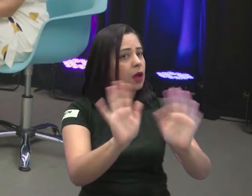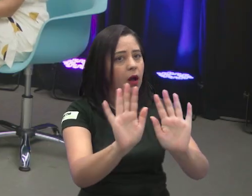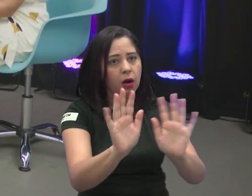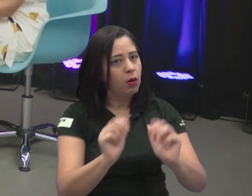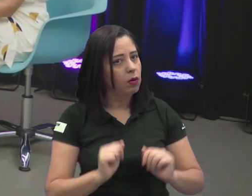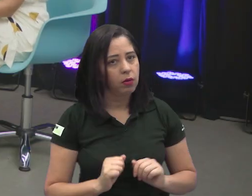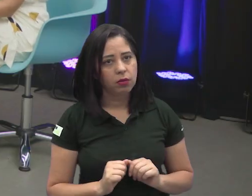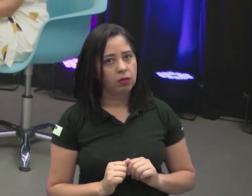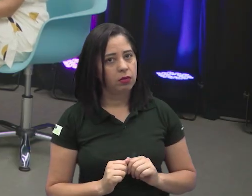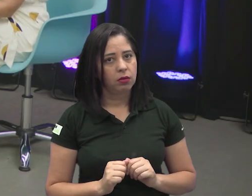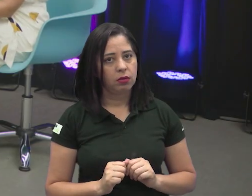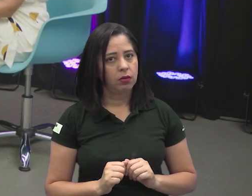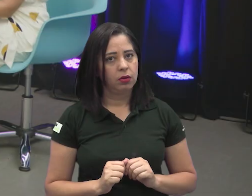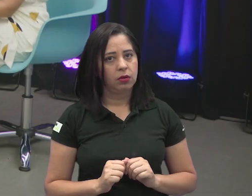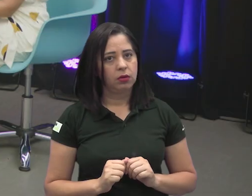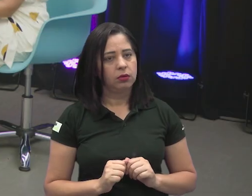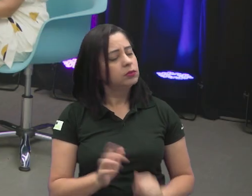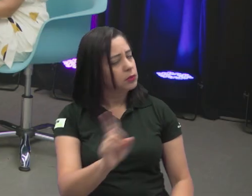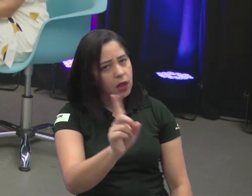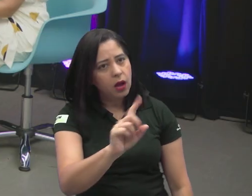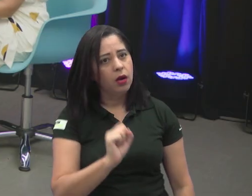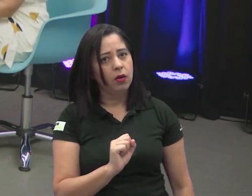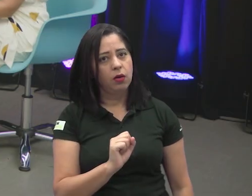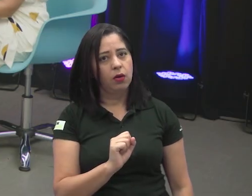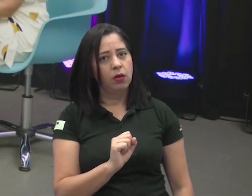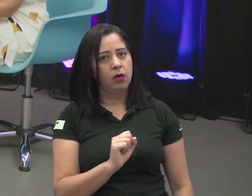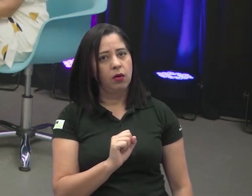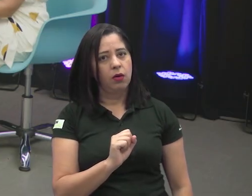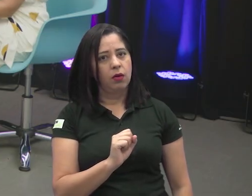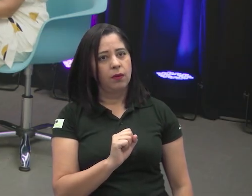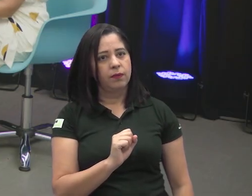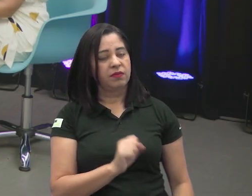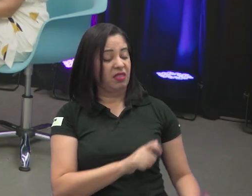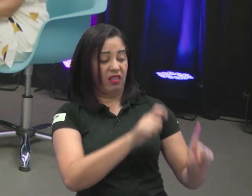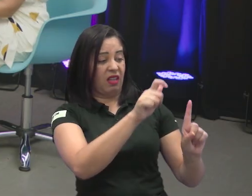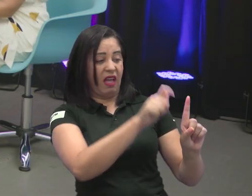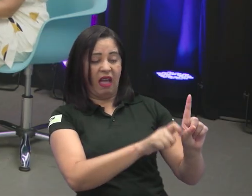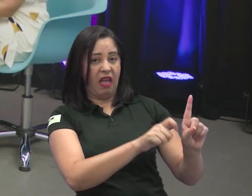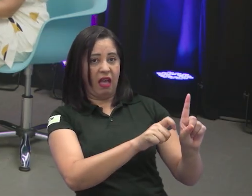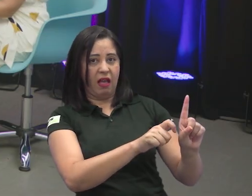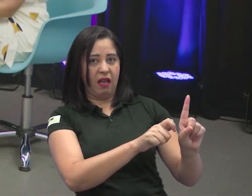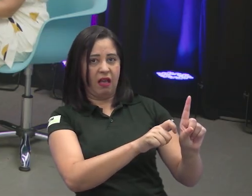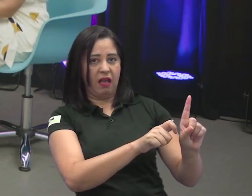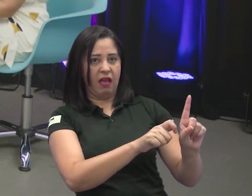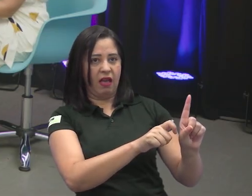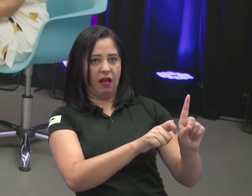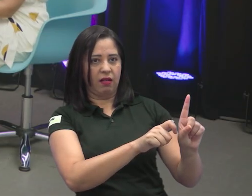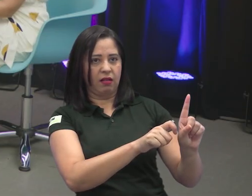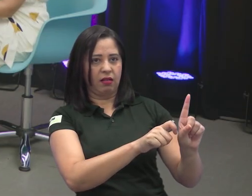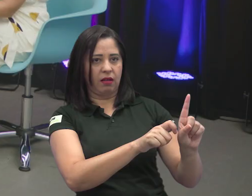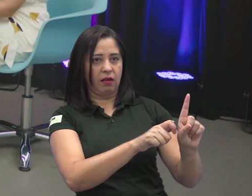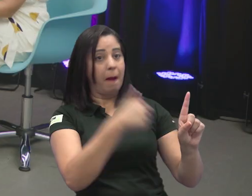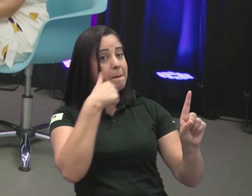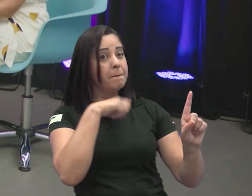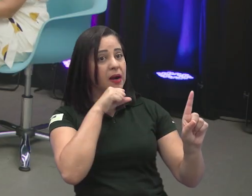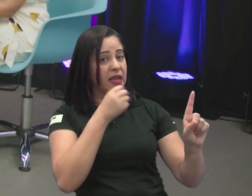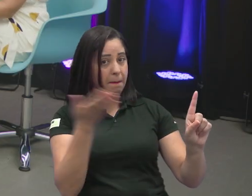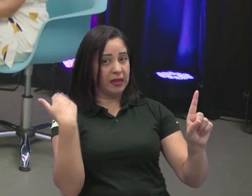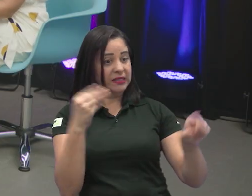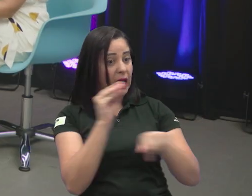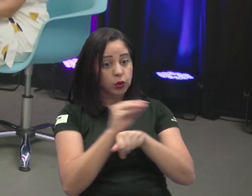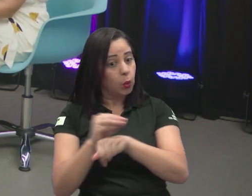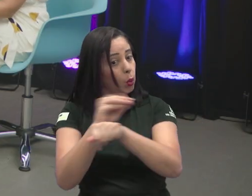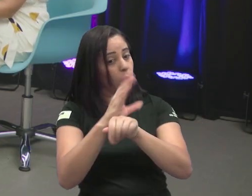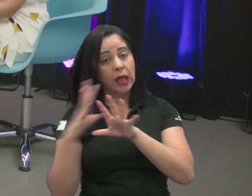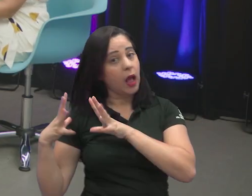ali. Não. Sim. A mãe não pensou, essa aqui vai casar, essa não vai, então vou cuidar dessa desse jeito. Não vai,